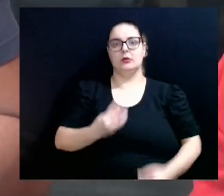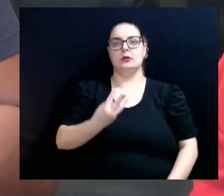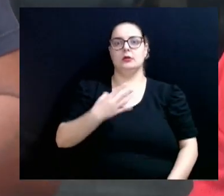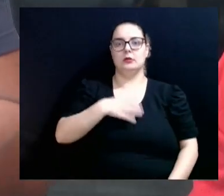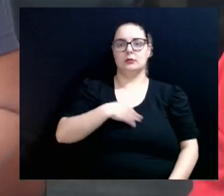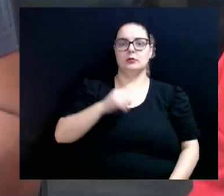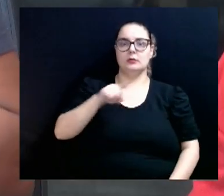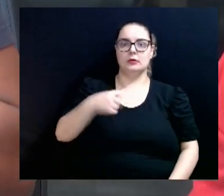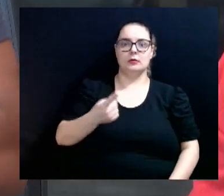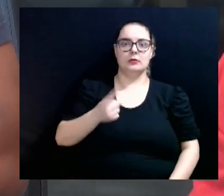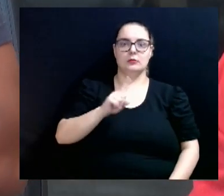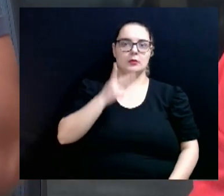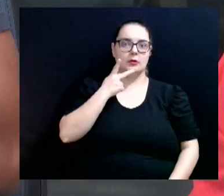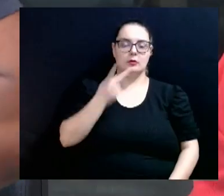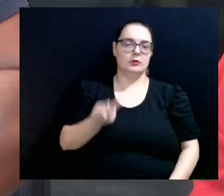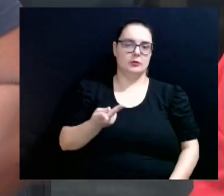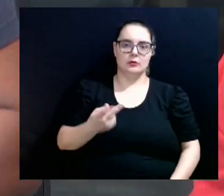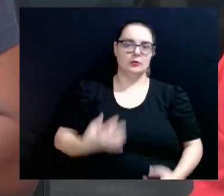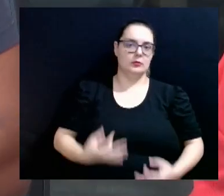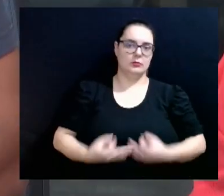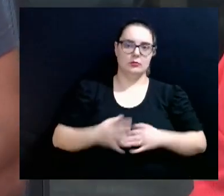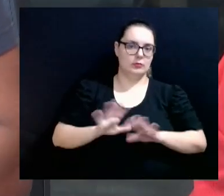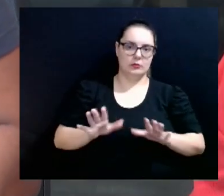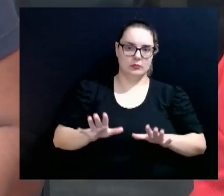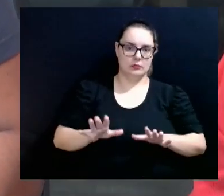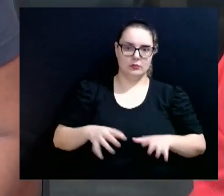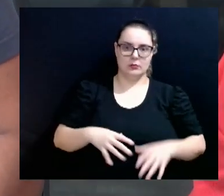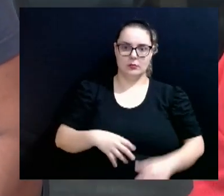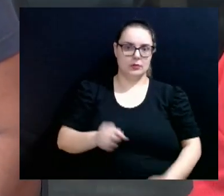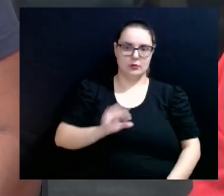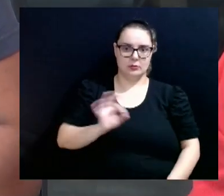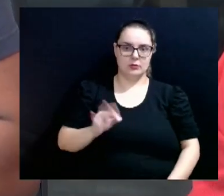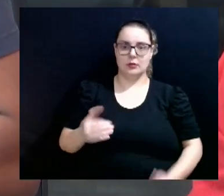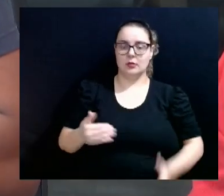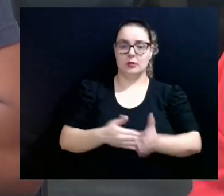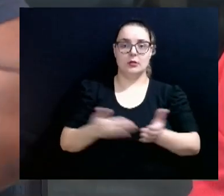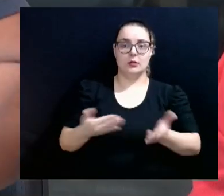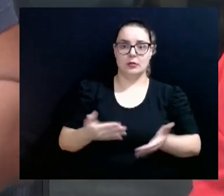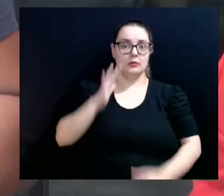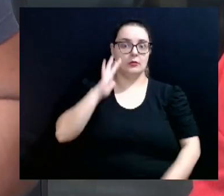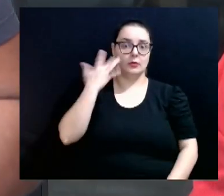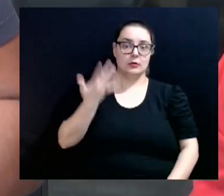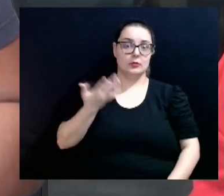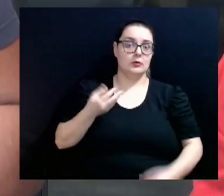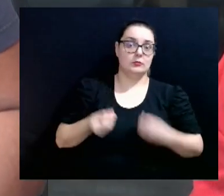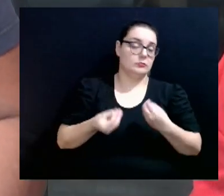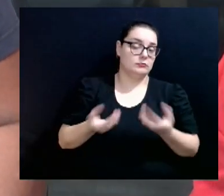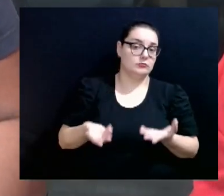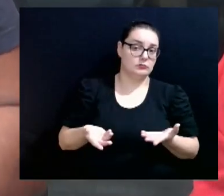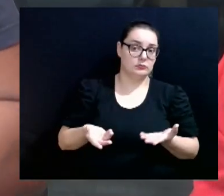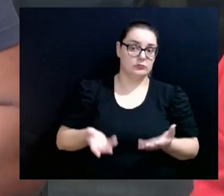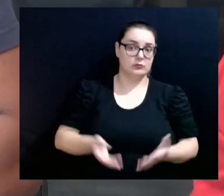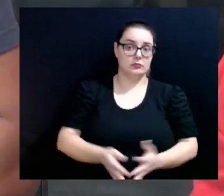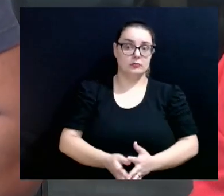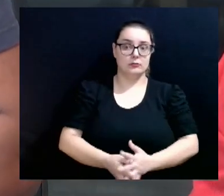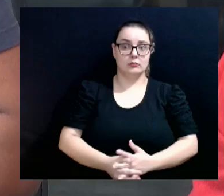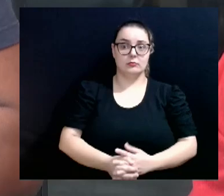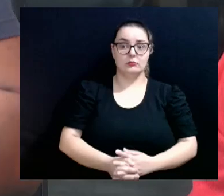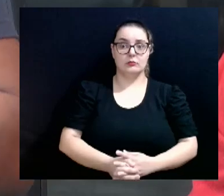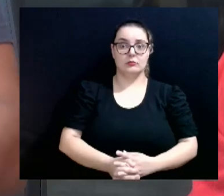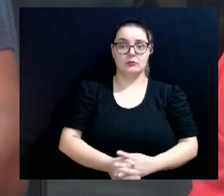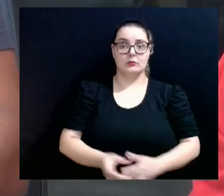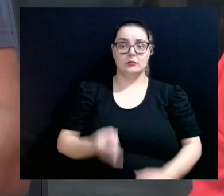ela que foi câncer, não arrancaram sem falar. Ela até hoje ela não sabe se ela teve câncer, esses